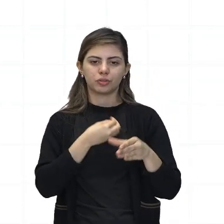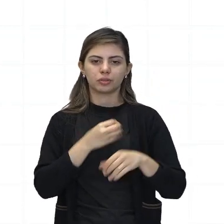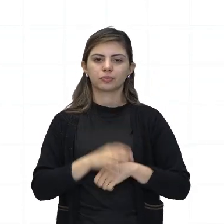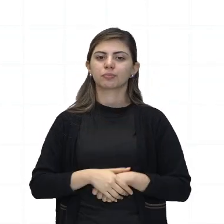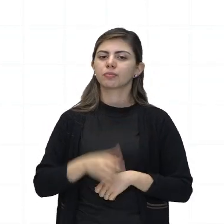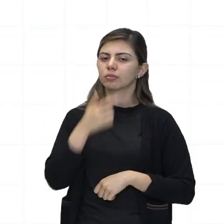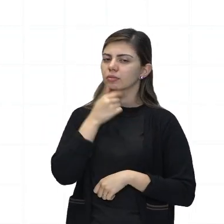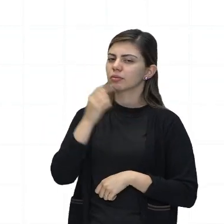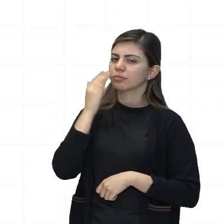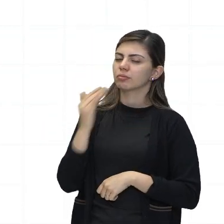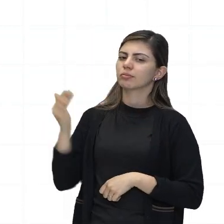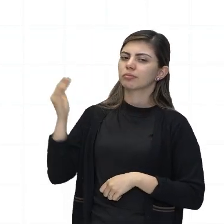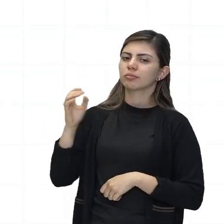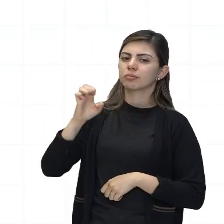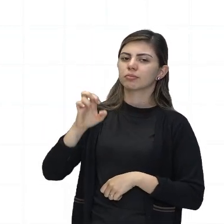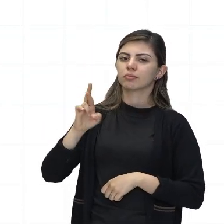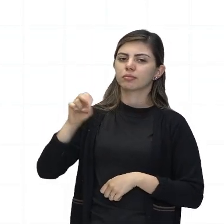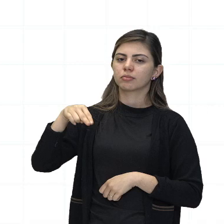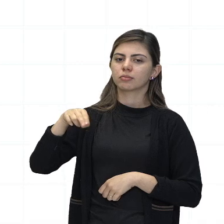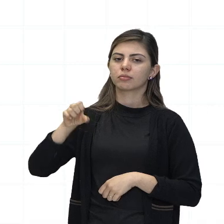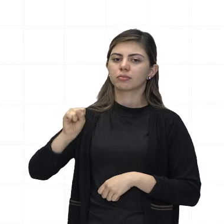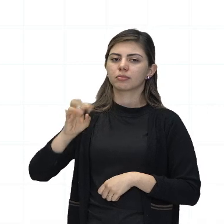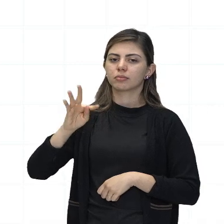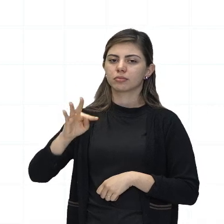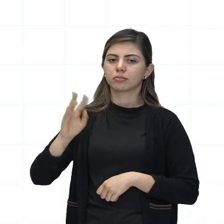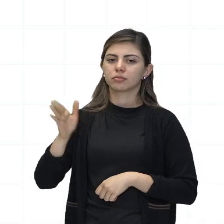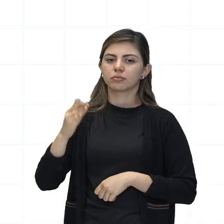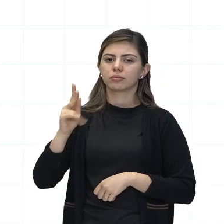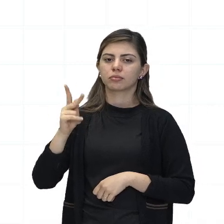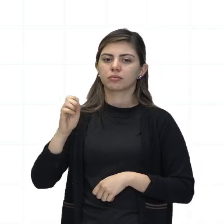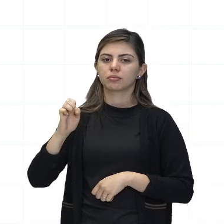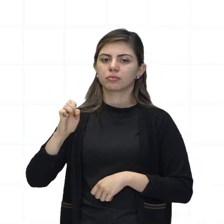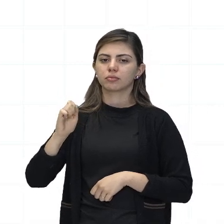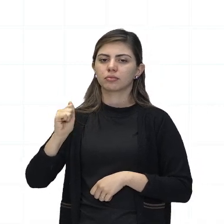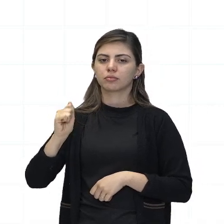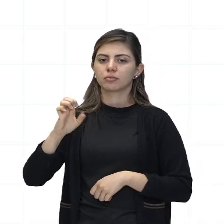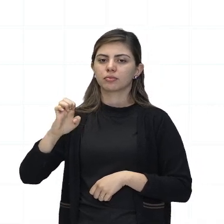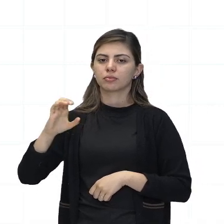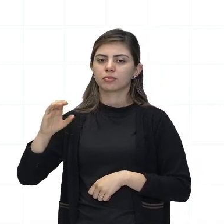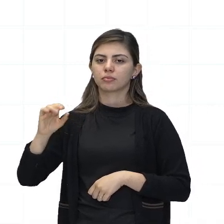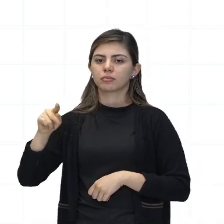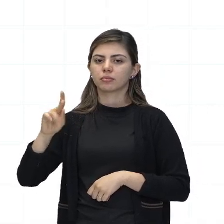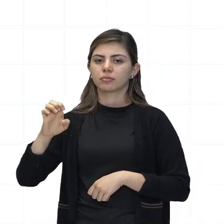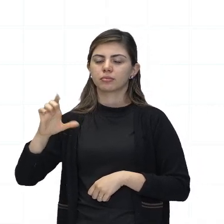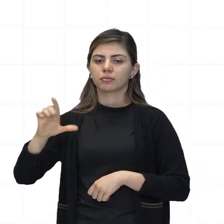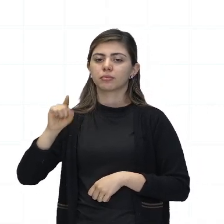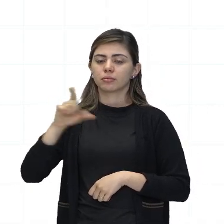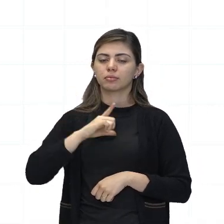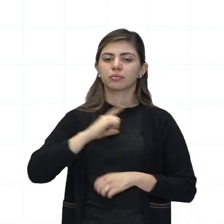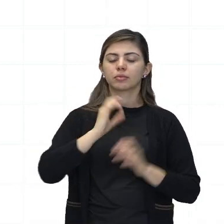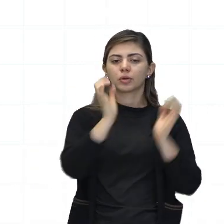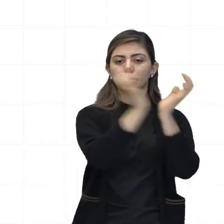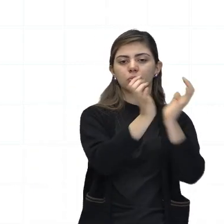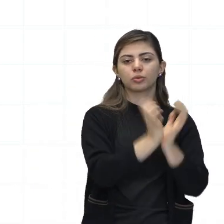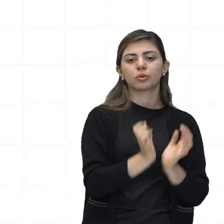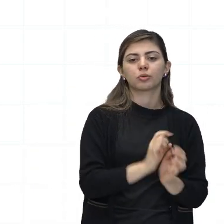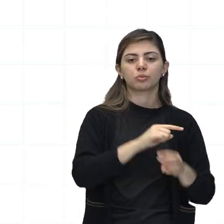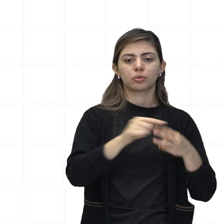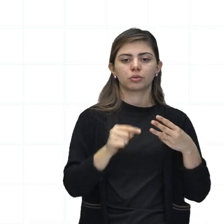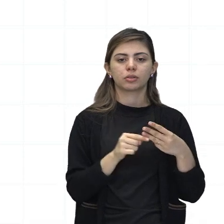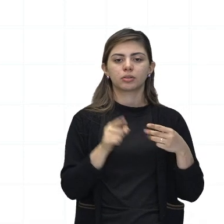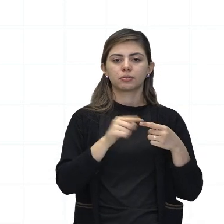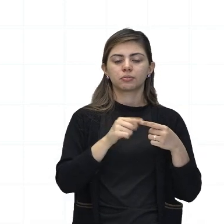Ernest Haeckel. Tá? Ele propôs a existência de 3 grupos de seres, os animais, as plantas e os